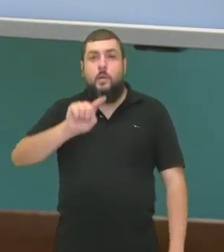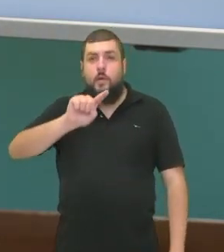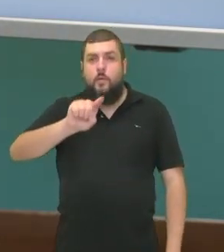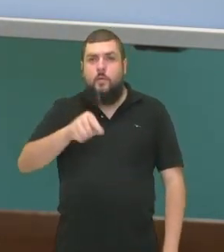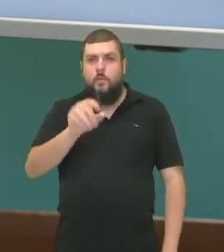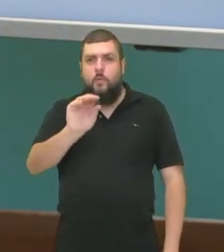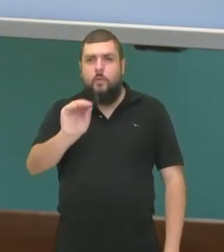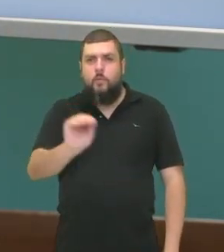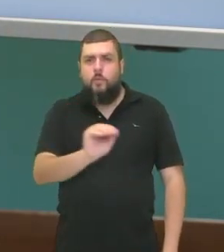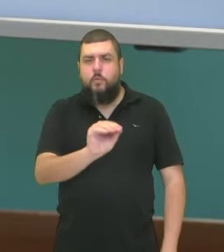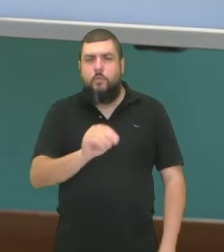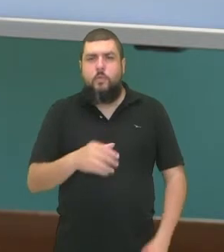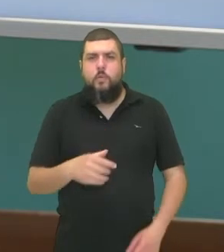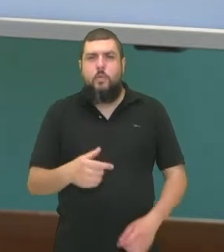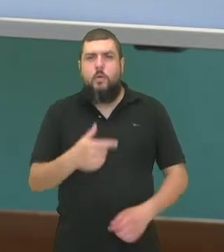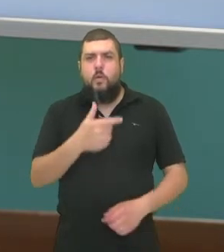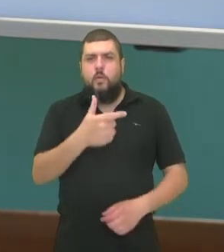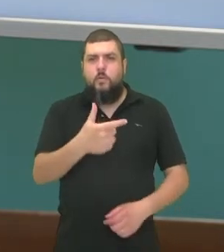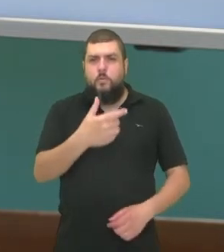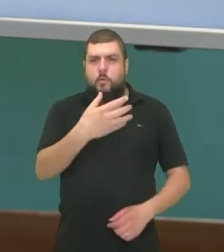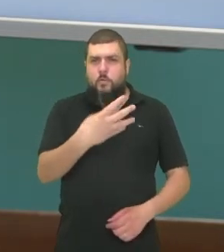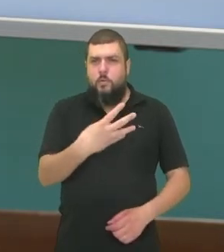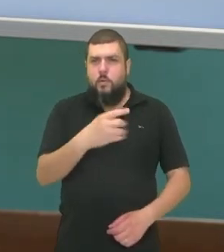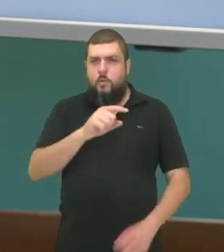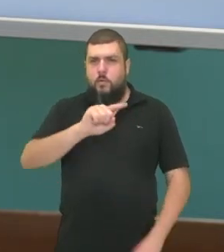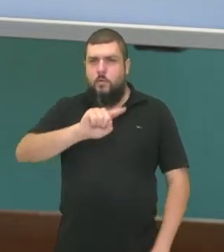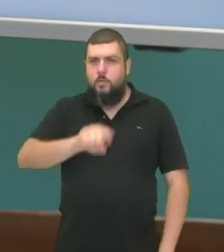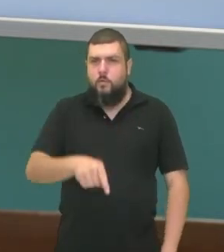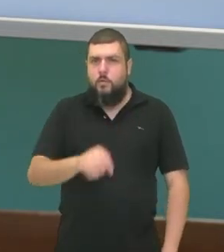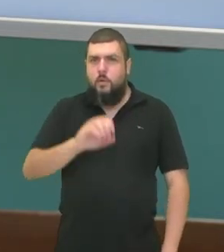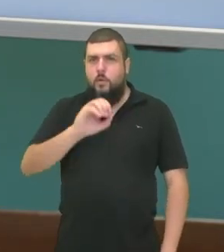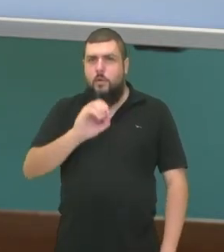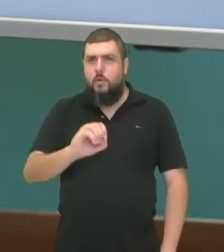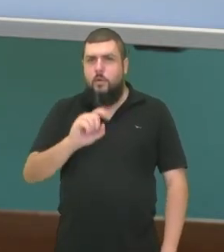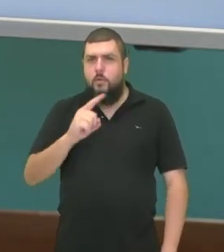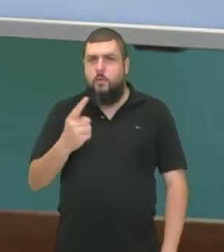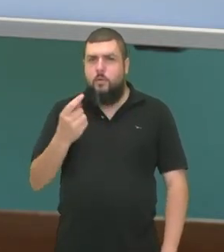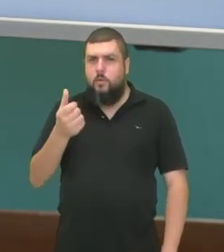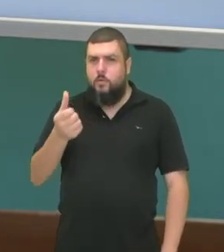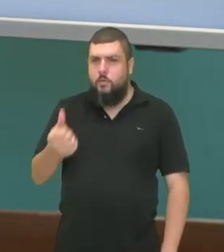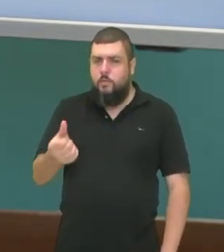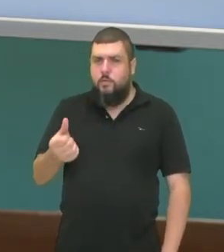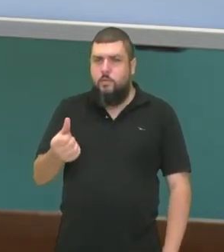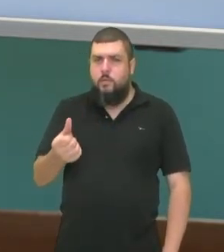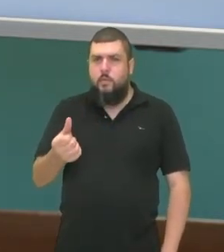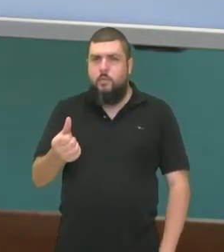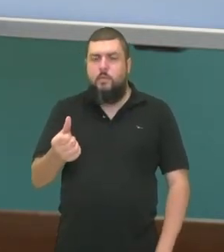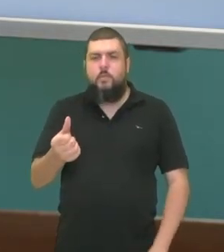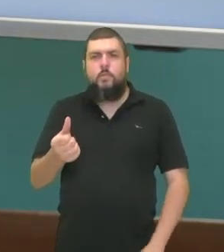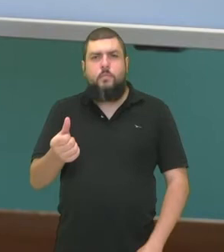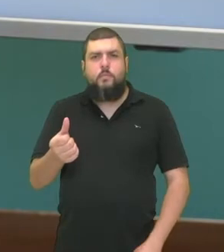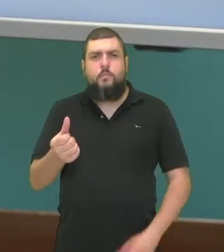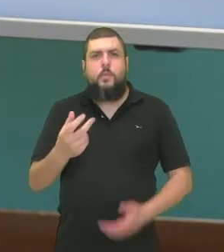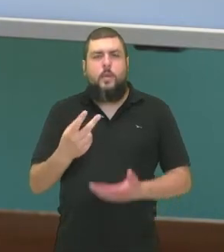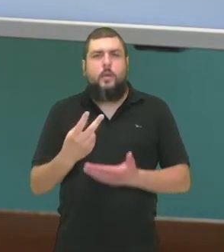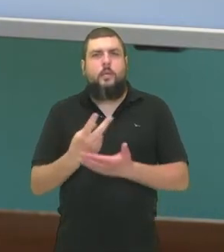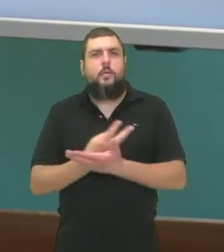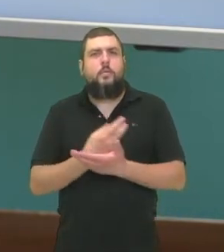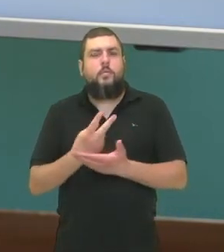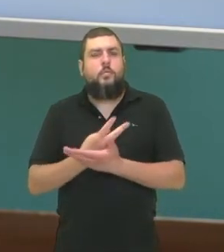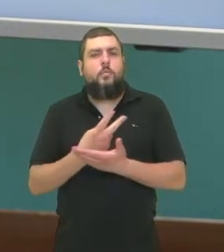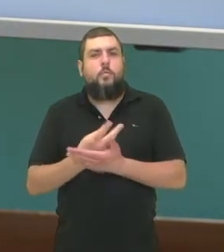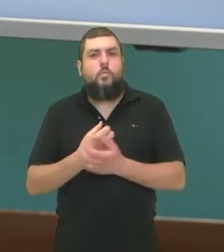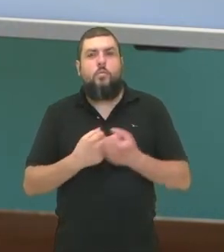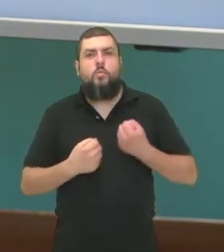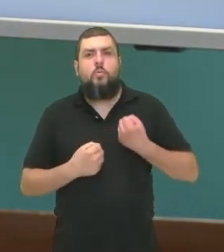lá 24,016, se posicionasse essa vírgula ali, entre o 4 e o 0, dá um probleminha, Porque aqui a gente está